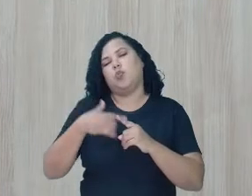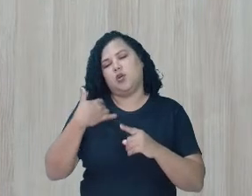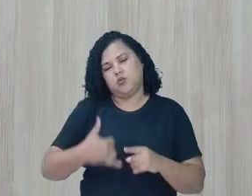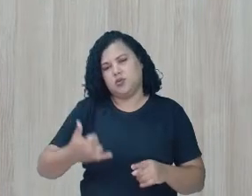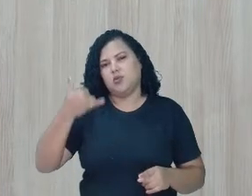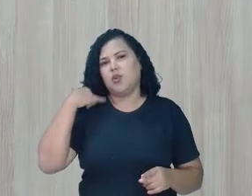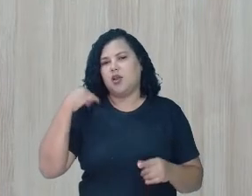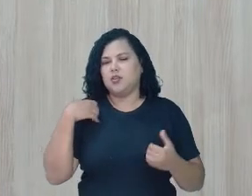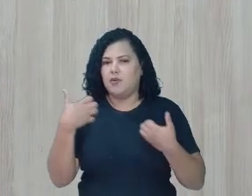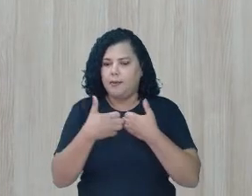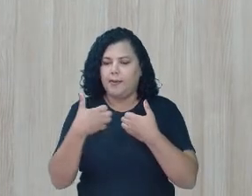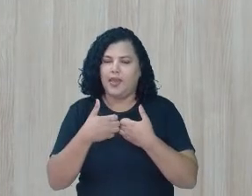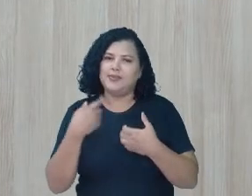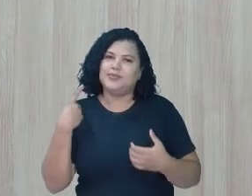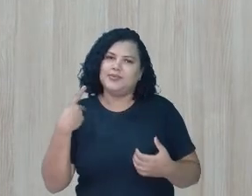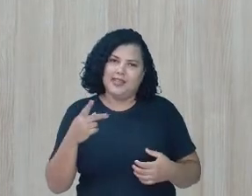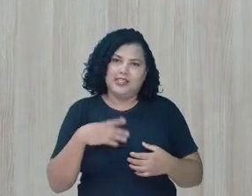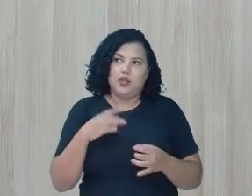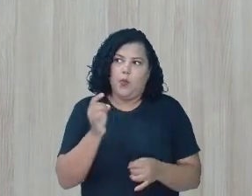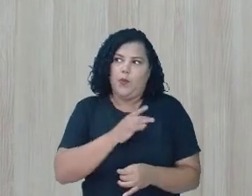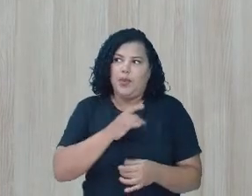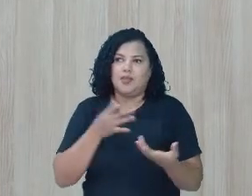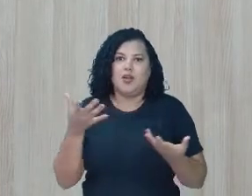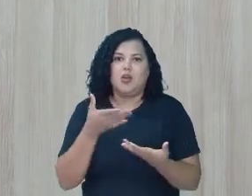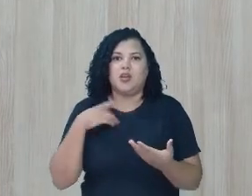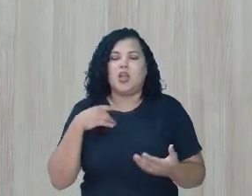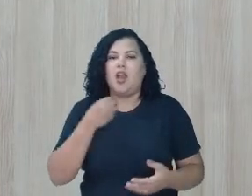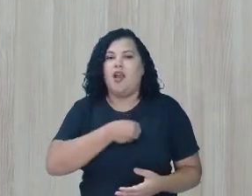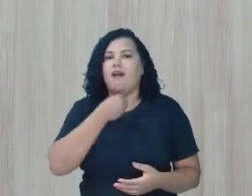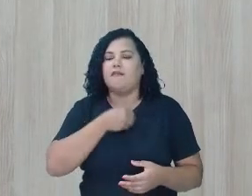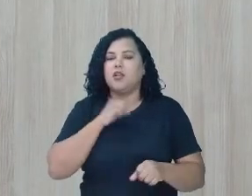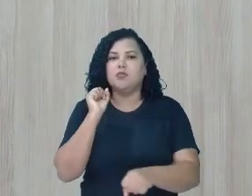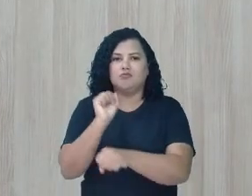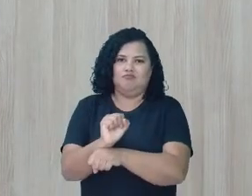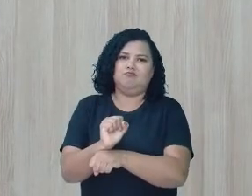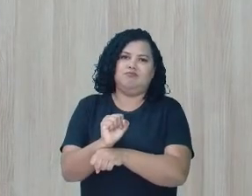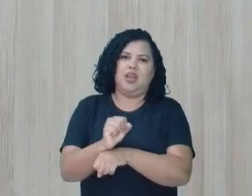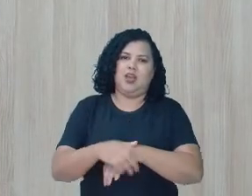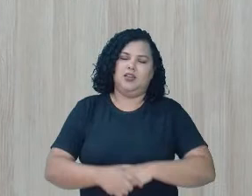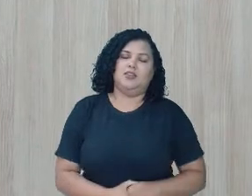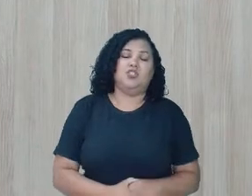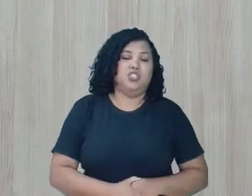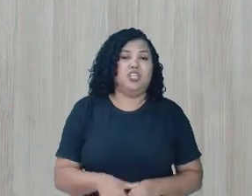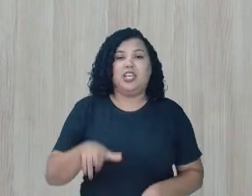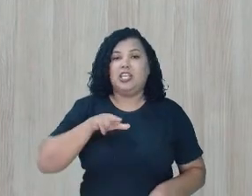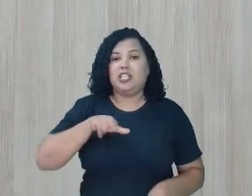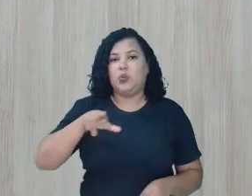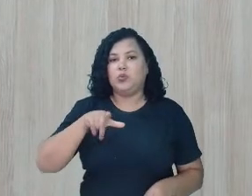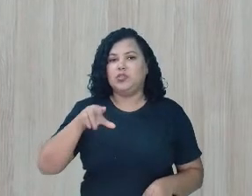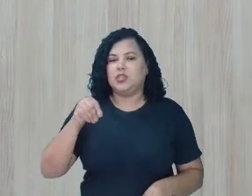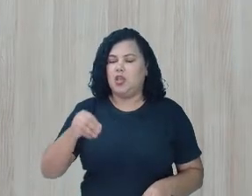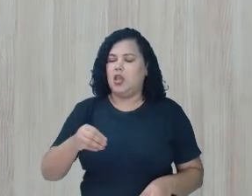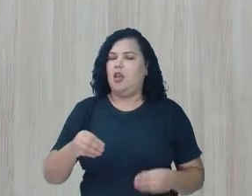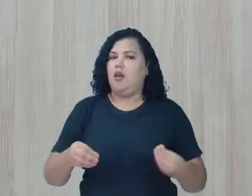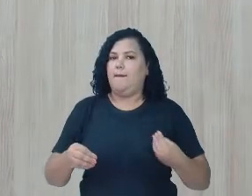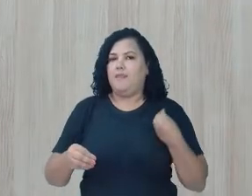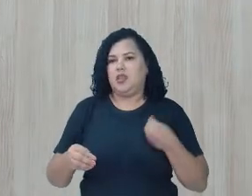estava próximo a ele. E o medo dele agora é de que a sua vida também paralise, já que não há presença do telefone.